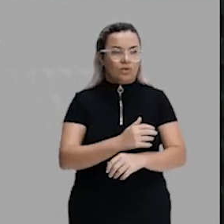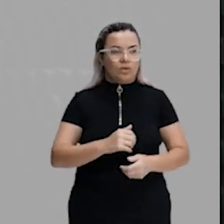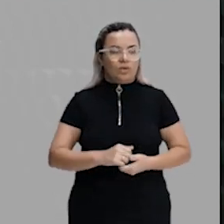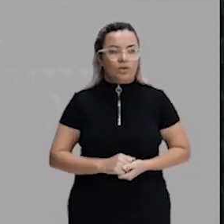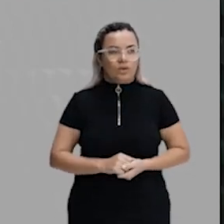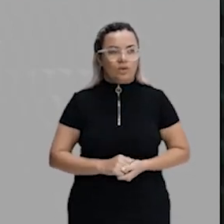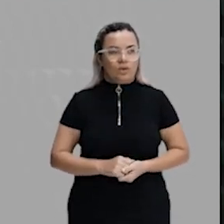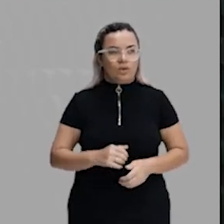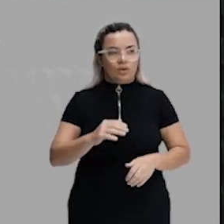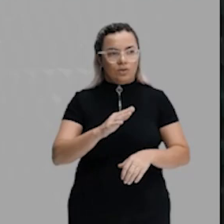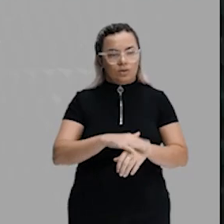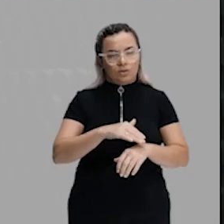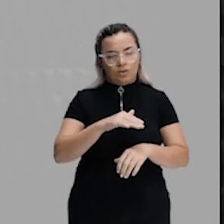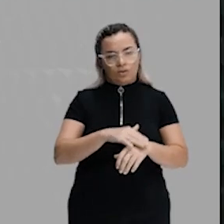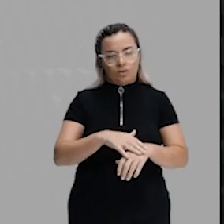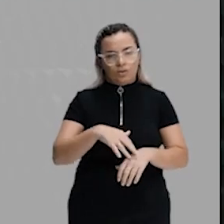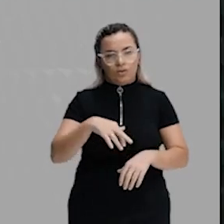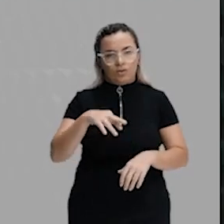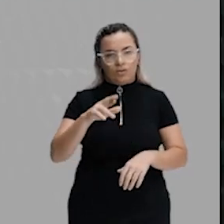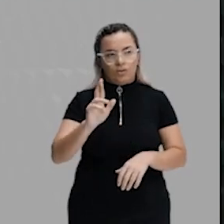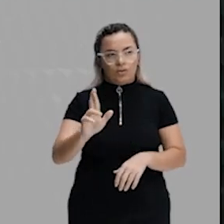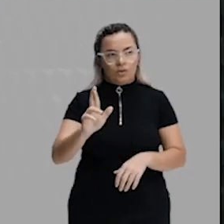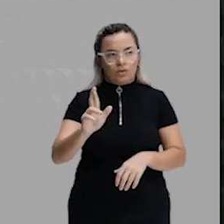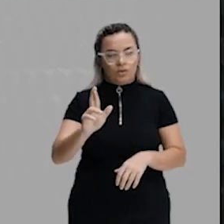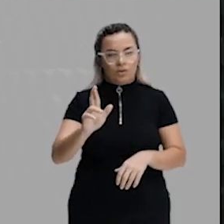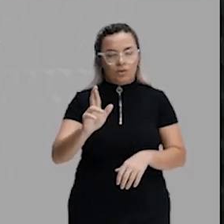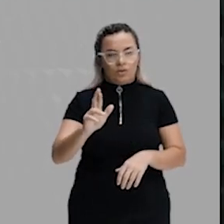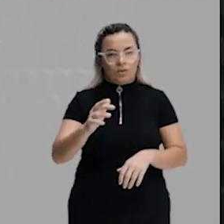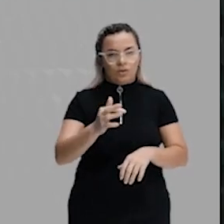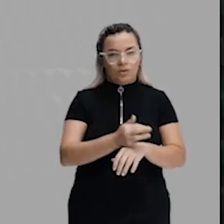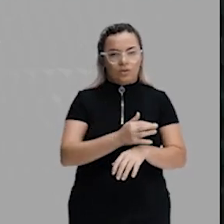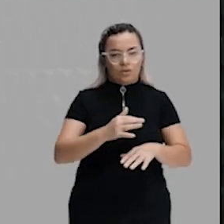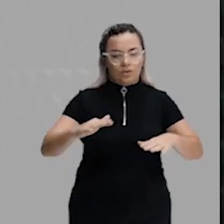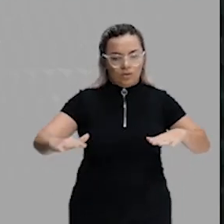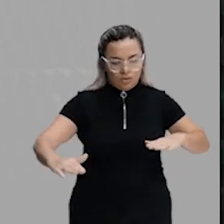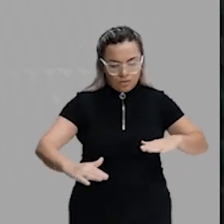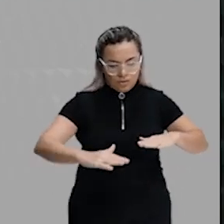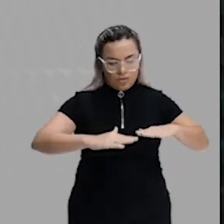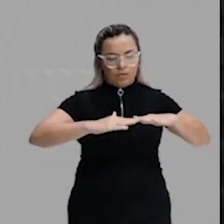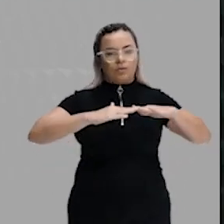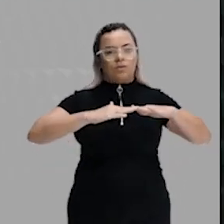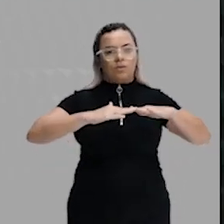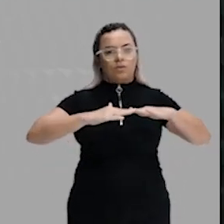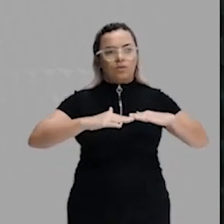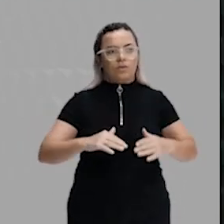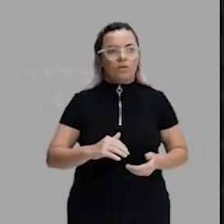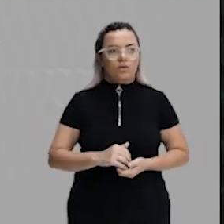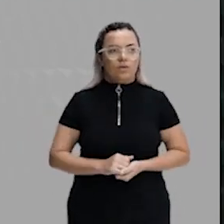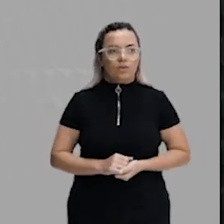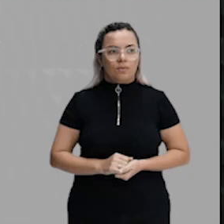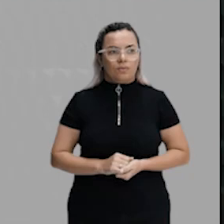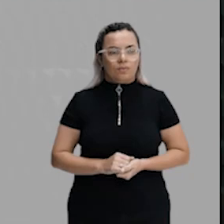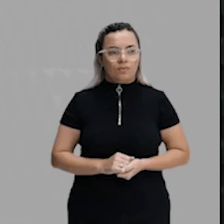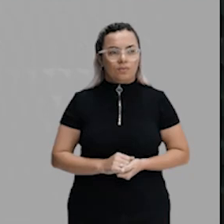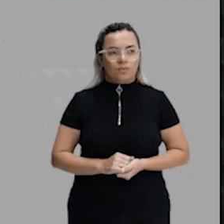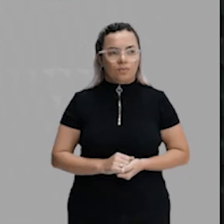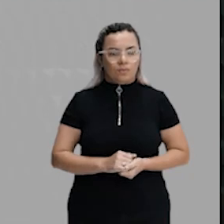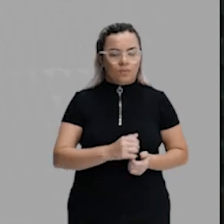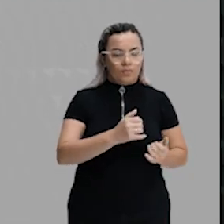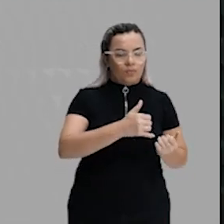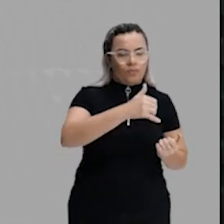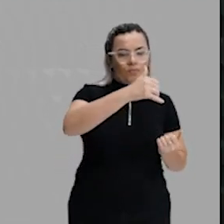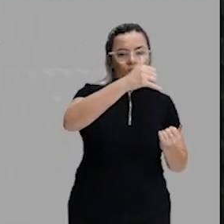que nós vamos chamar de resistor equivalente, certo? Então, aqui nós temos os nós sendo atravessados pela